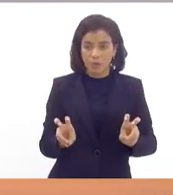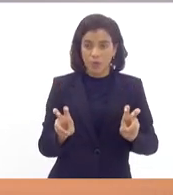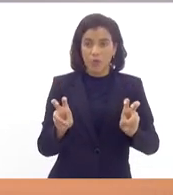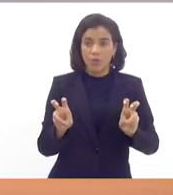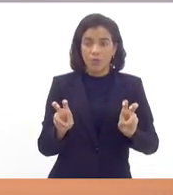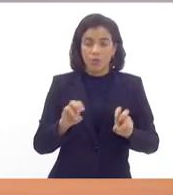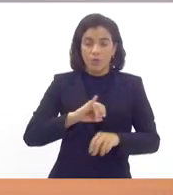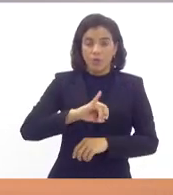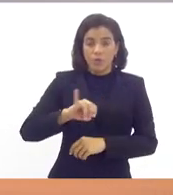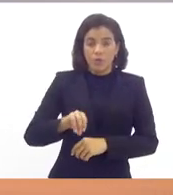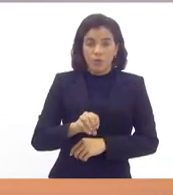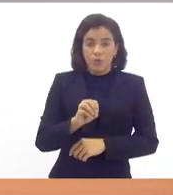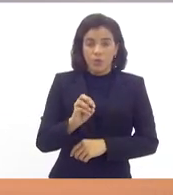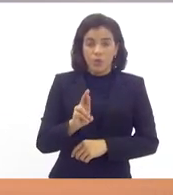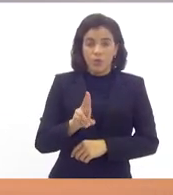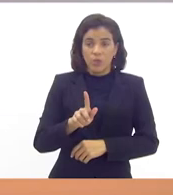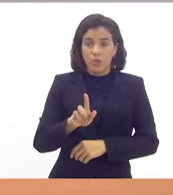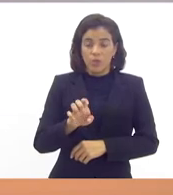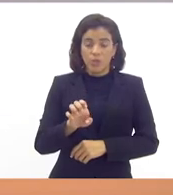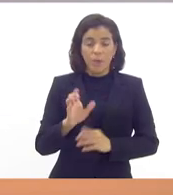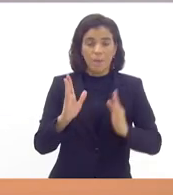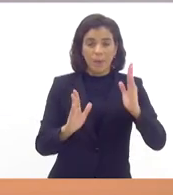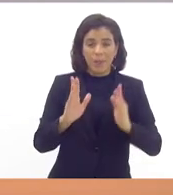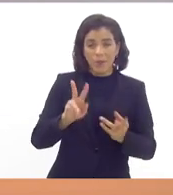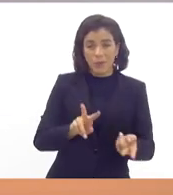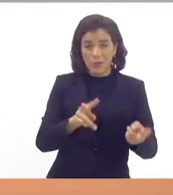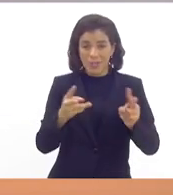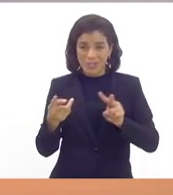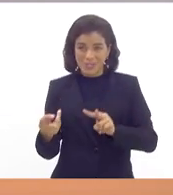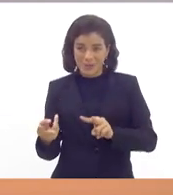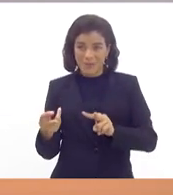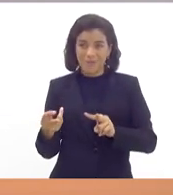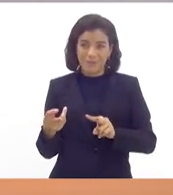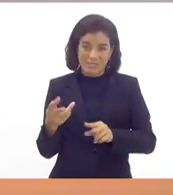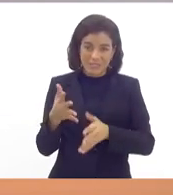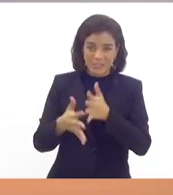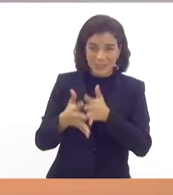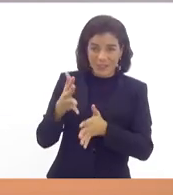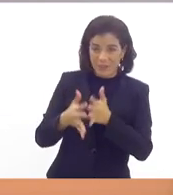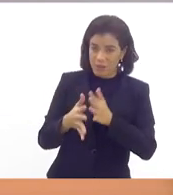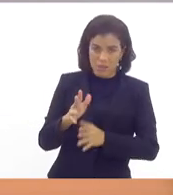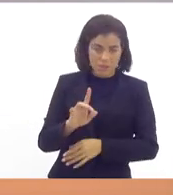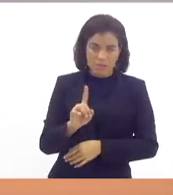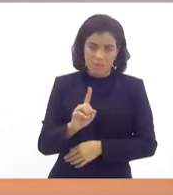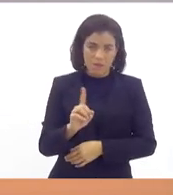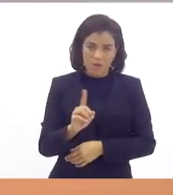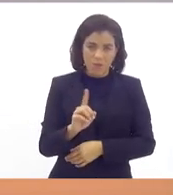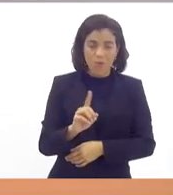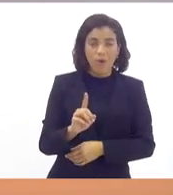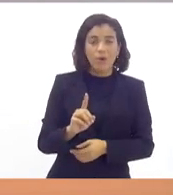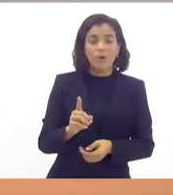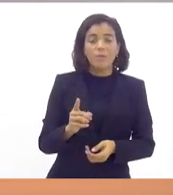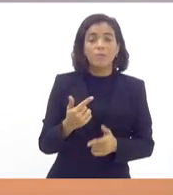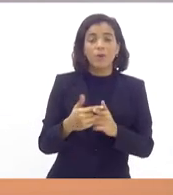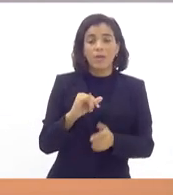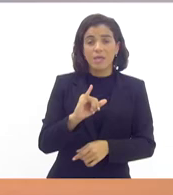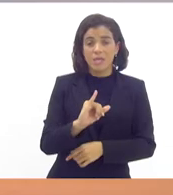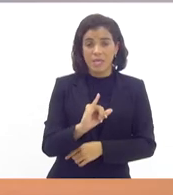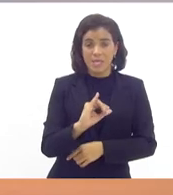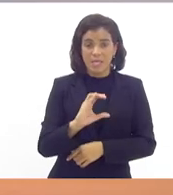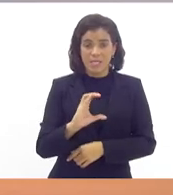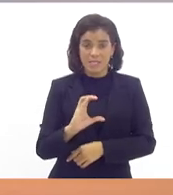do Jorge. Período de transição, se vai virar a chave ou ter uma complexidade? Não vai virar a chave, tem, no caso do ICMS e